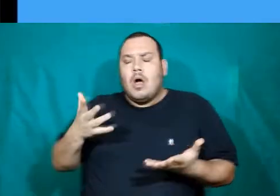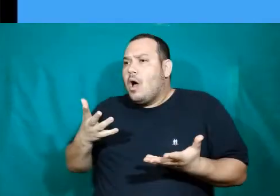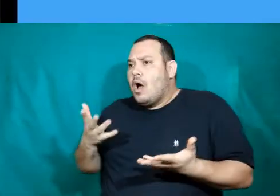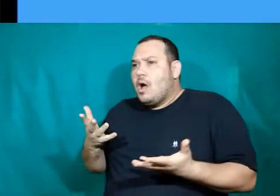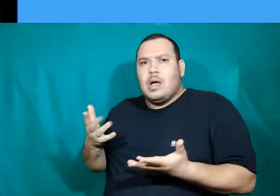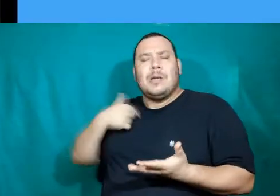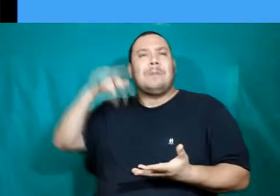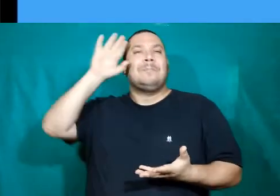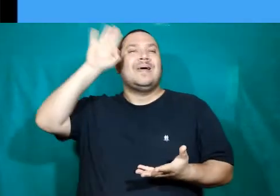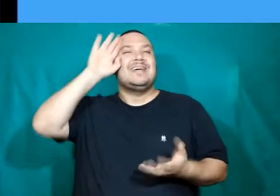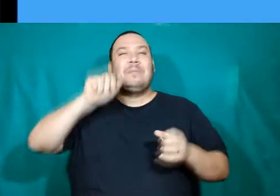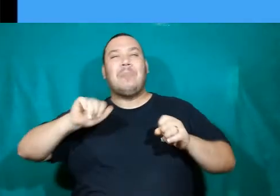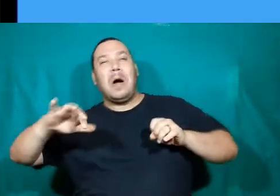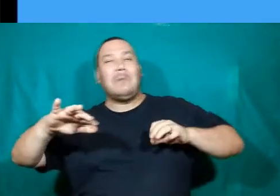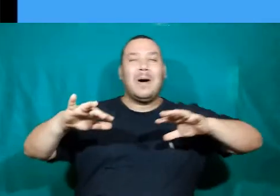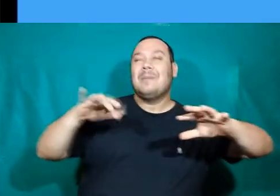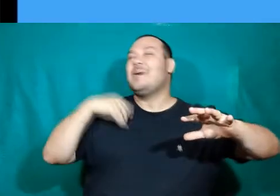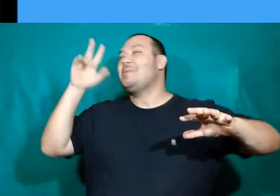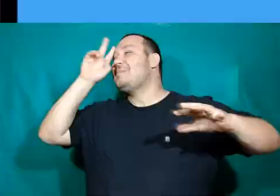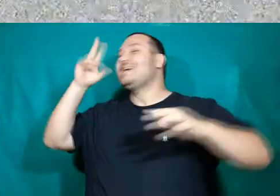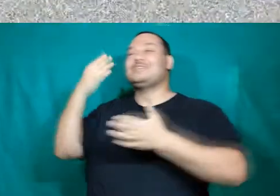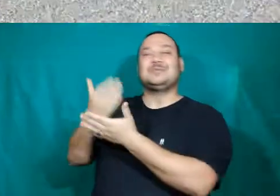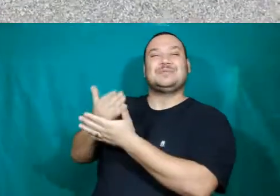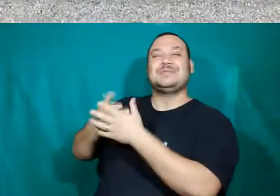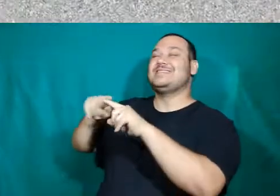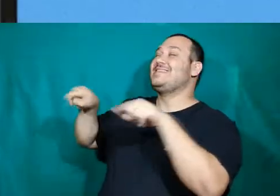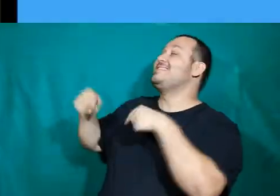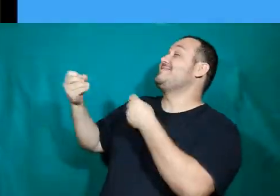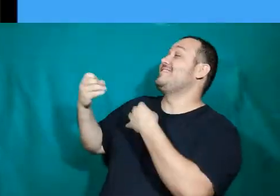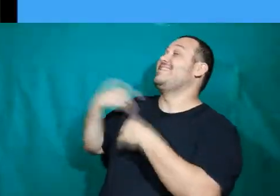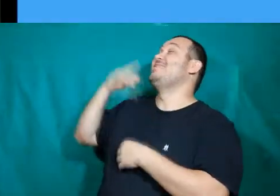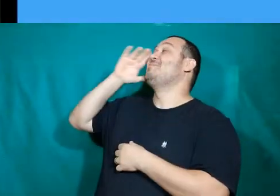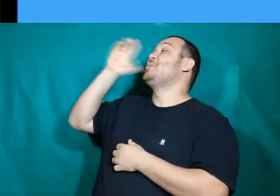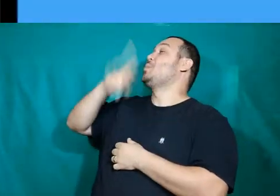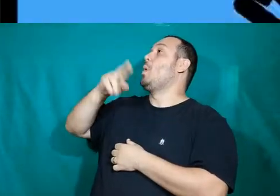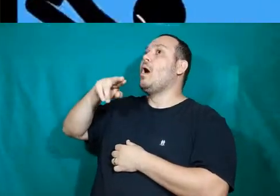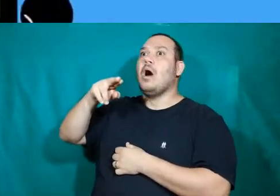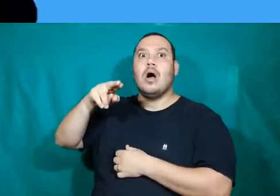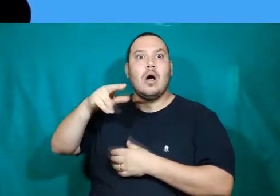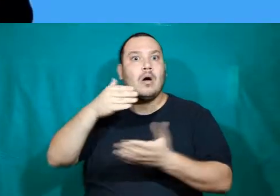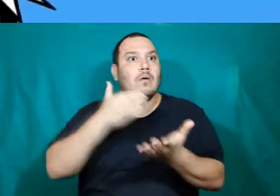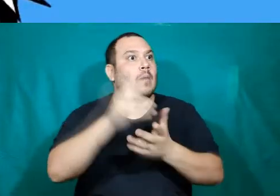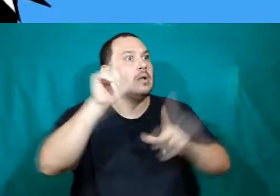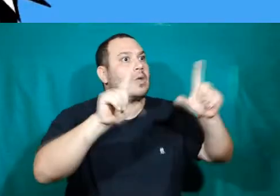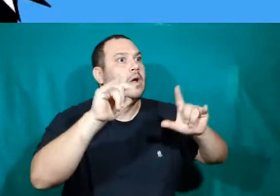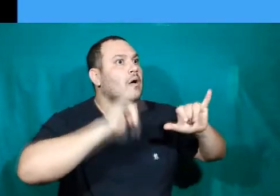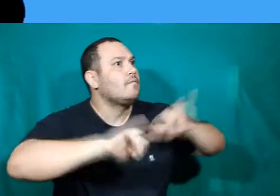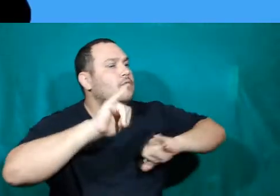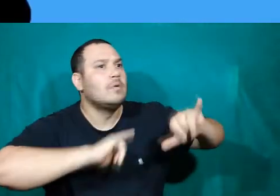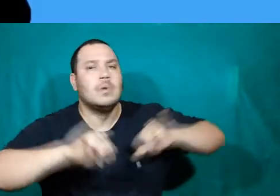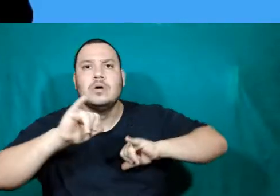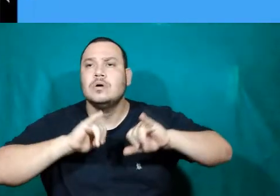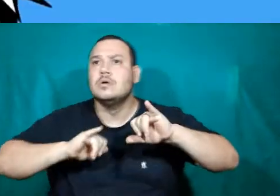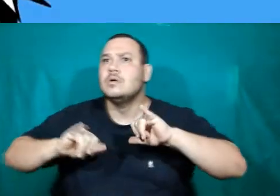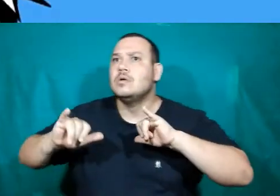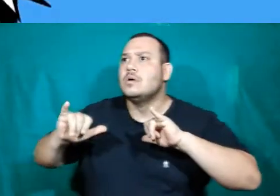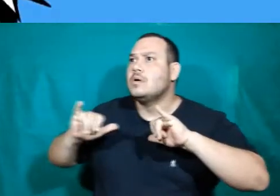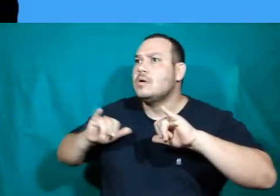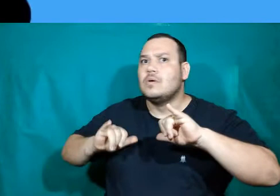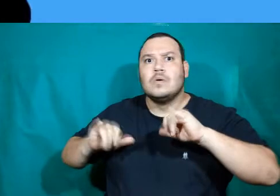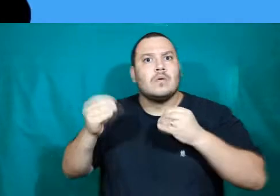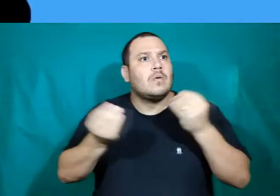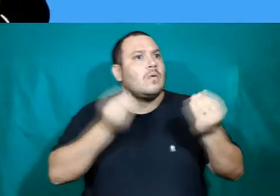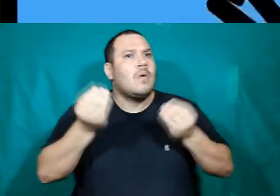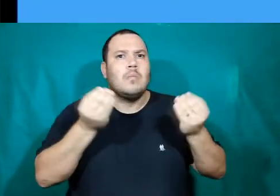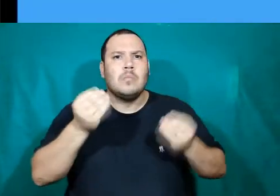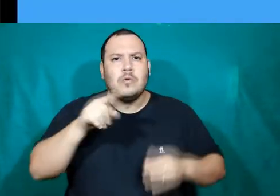menos esperar, conceitos de epidemiologia que nos assombravam nas salas de aula começaram a nos assombrar também nos noticiários. Porém, não